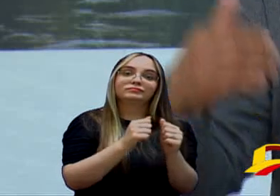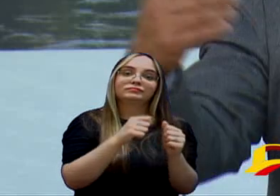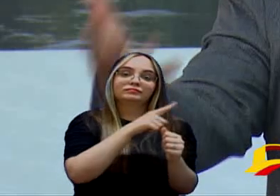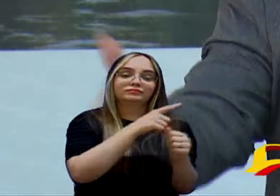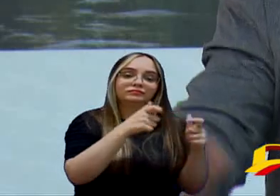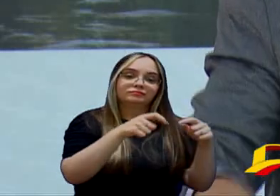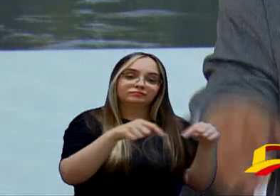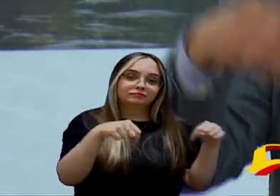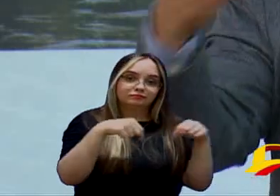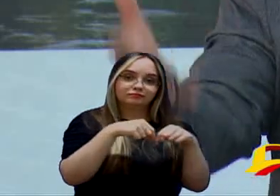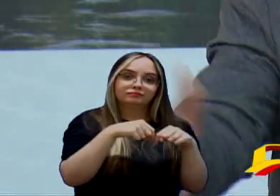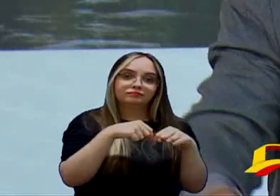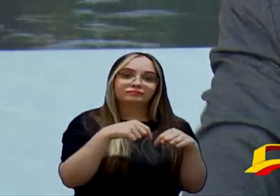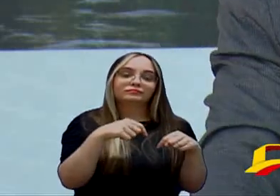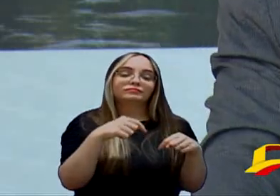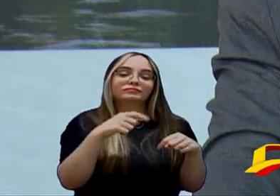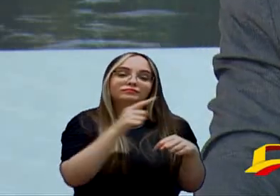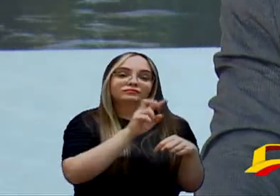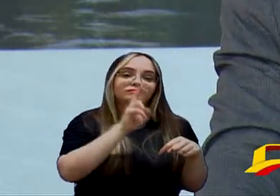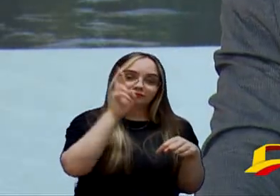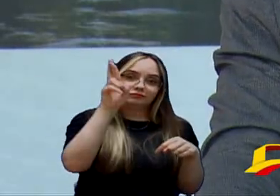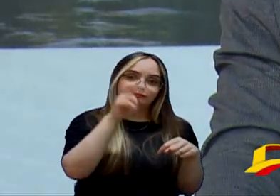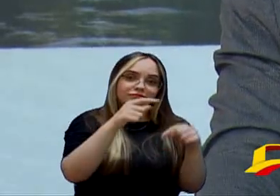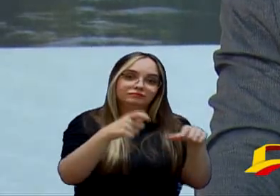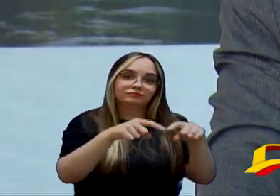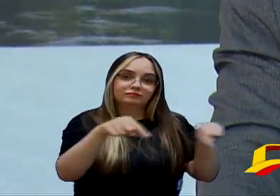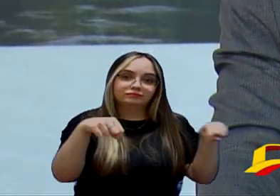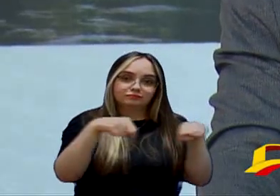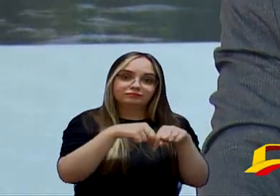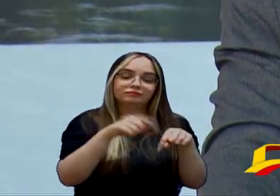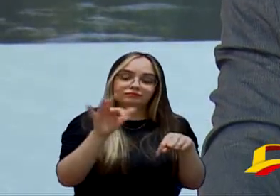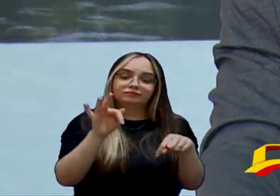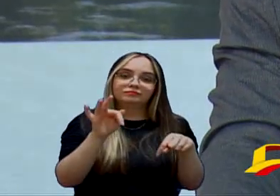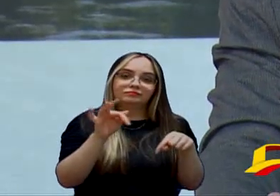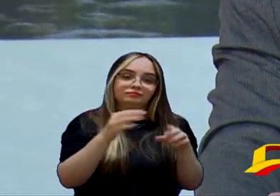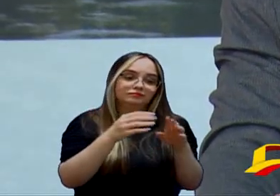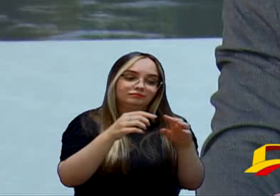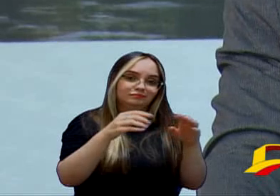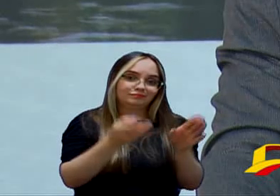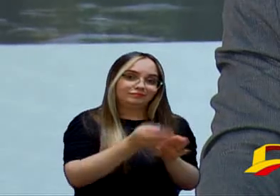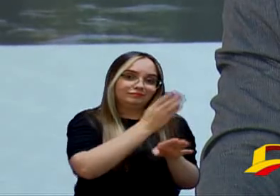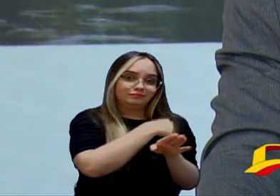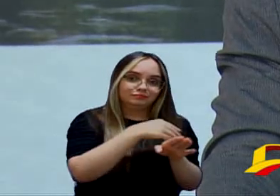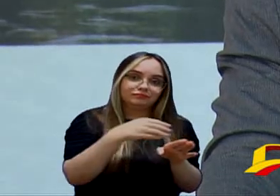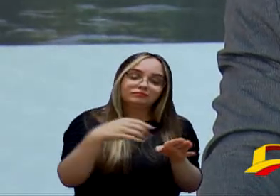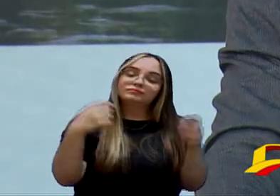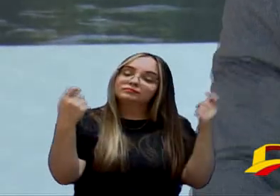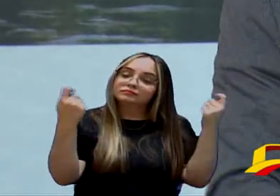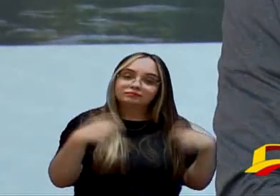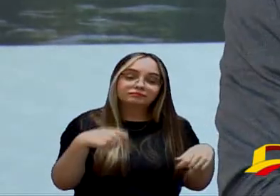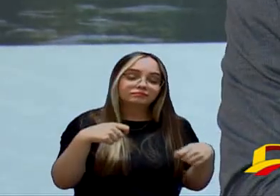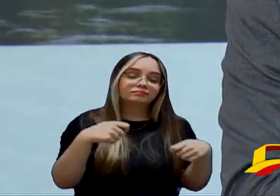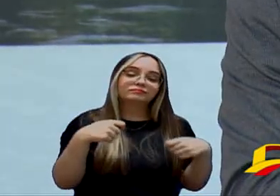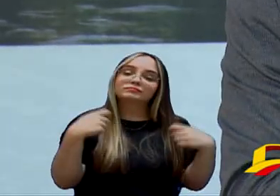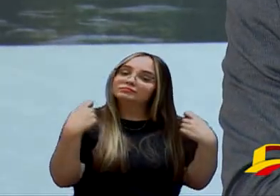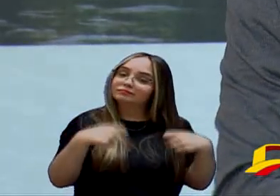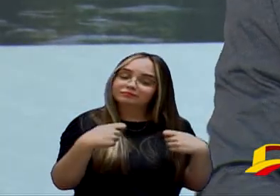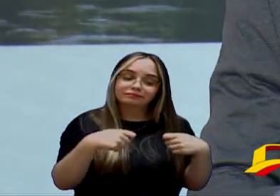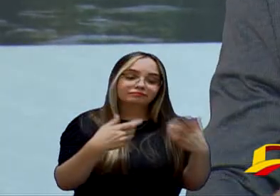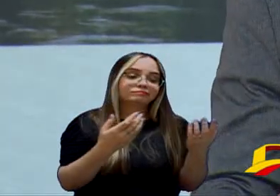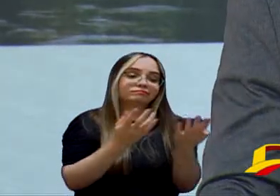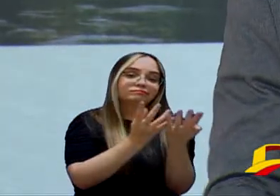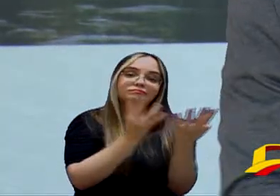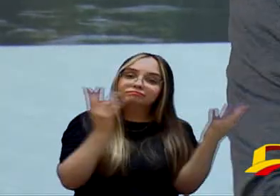loteador ali o empresário o dono desse grande terreno que fica lá no fundo para faça alguma algum